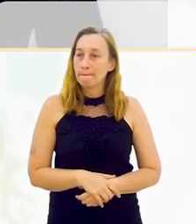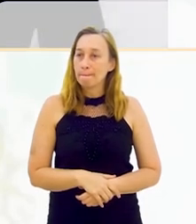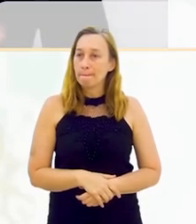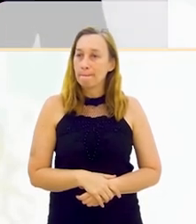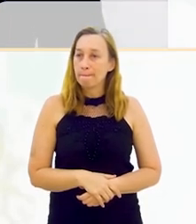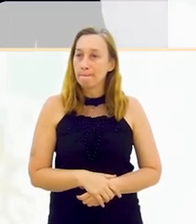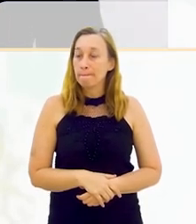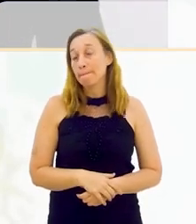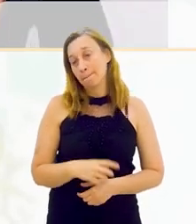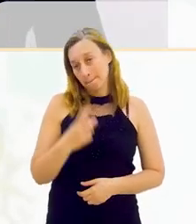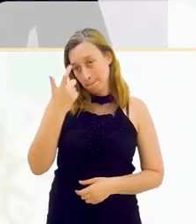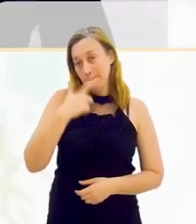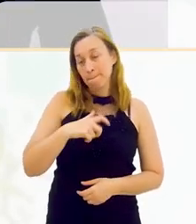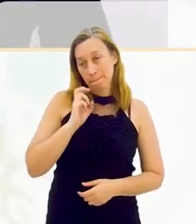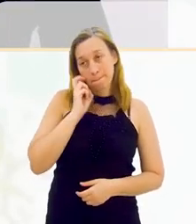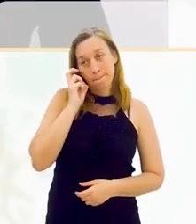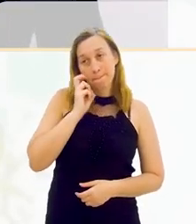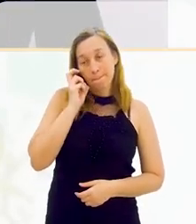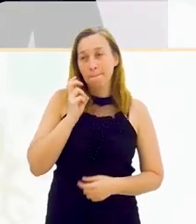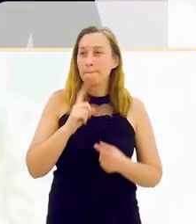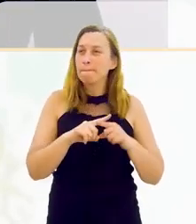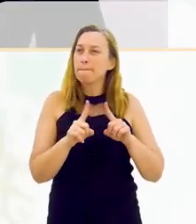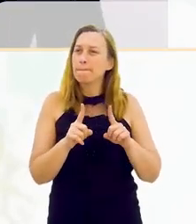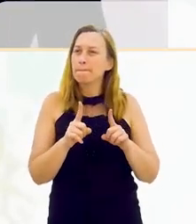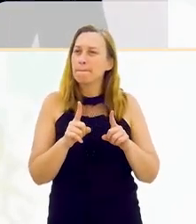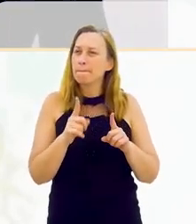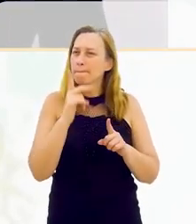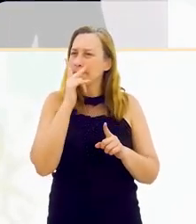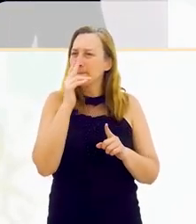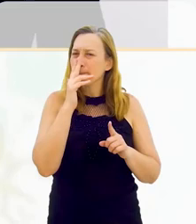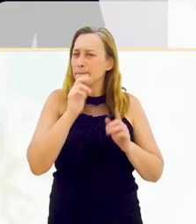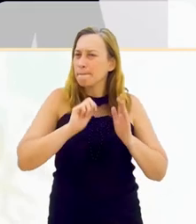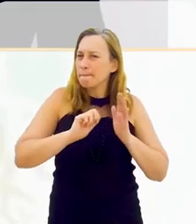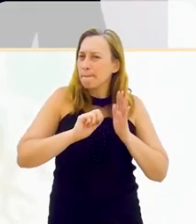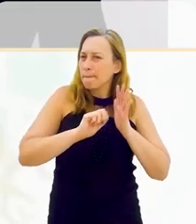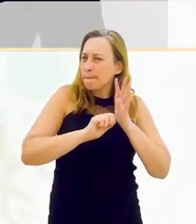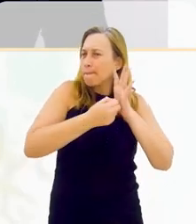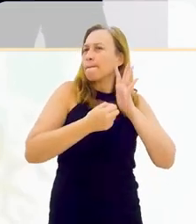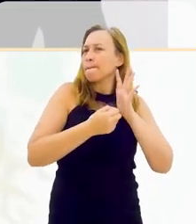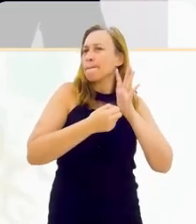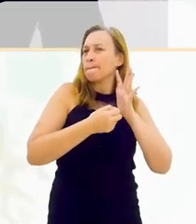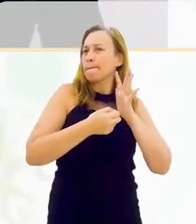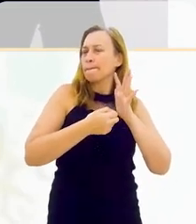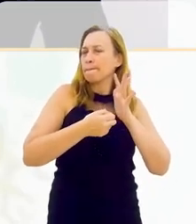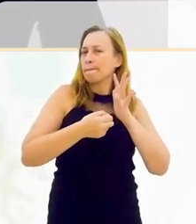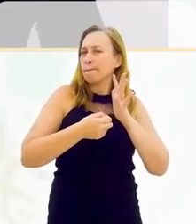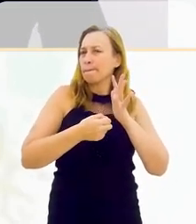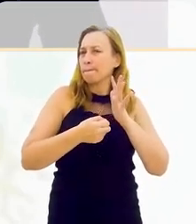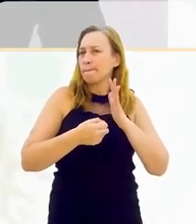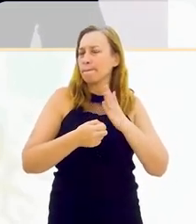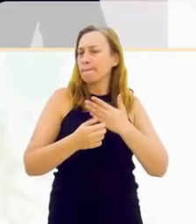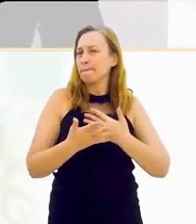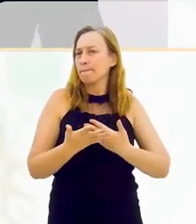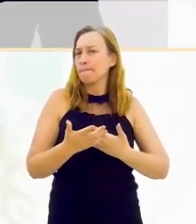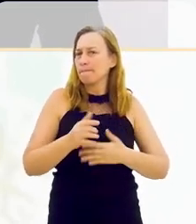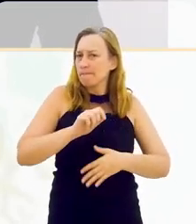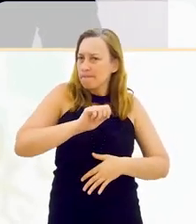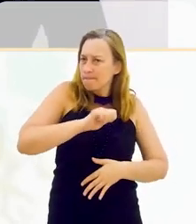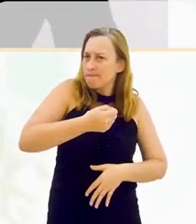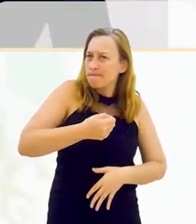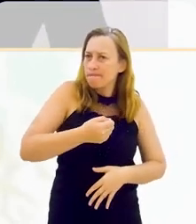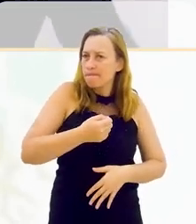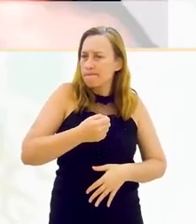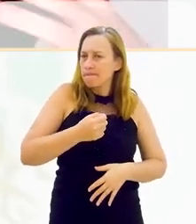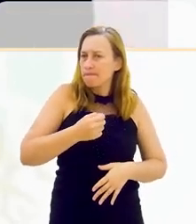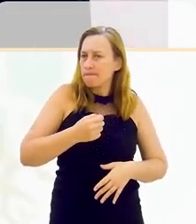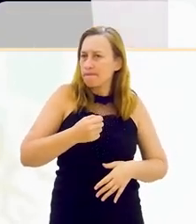ainda conservo uma personalidade tímida. Mas é como se virasse uma chave, assim, quando eu estou no meu modo ator, né, não é